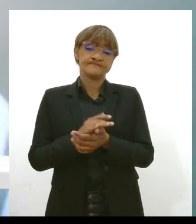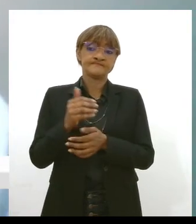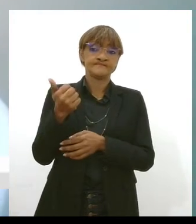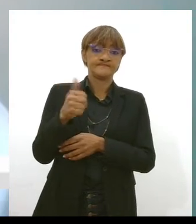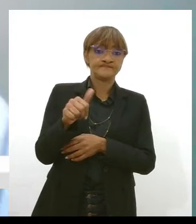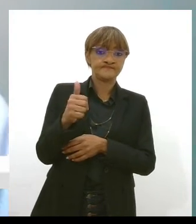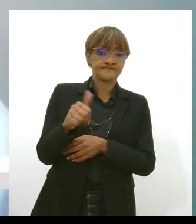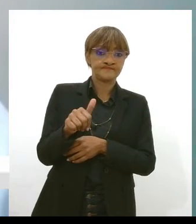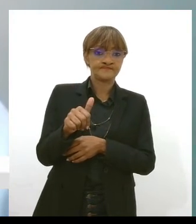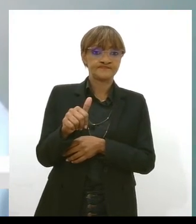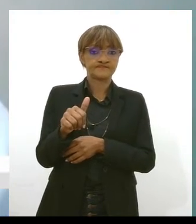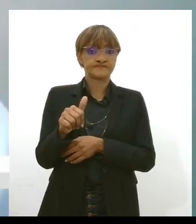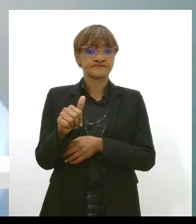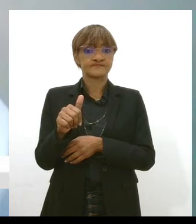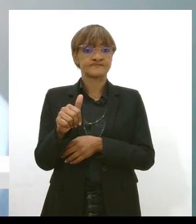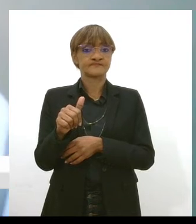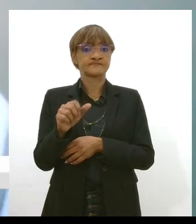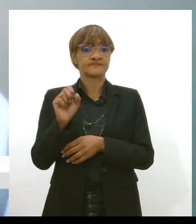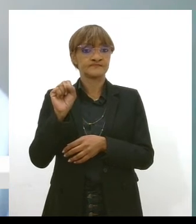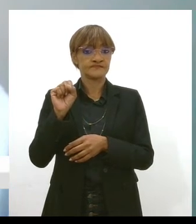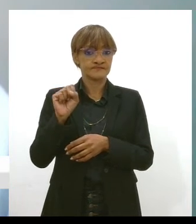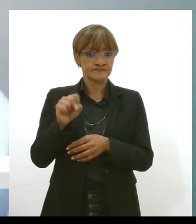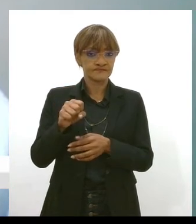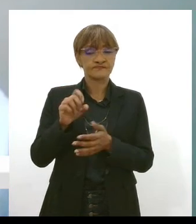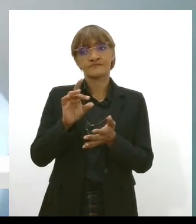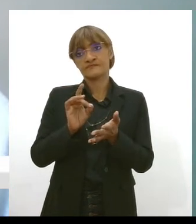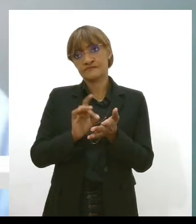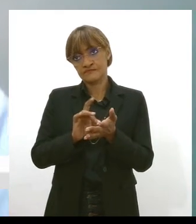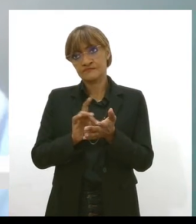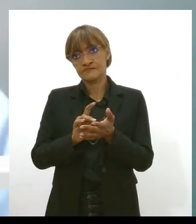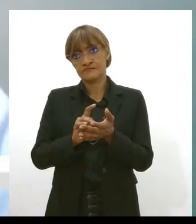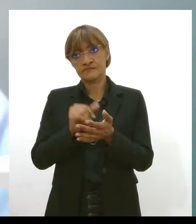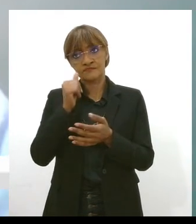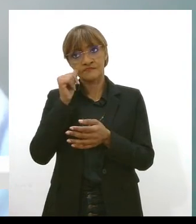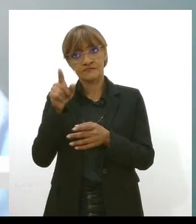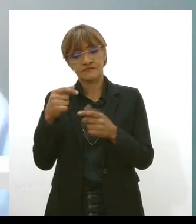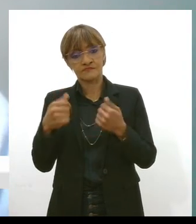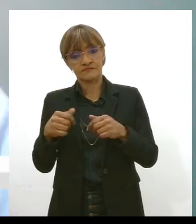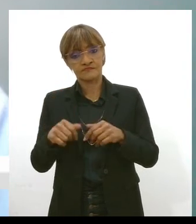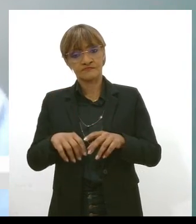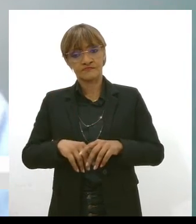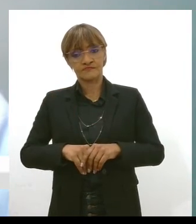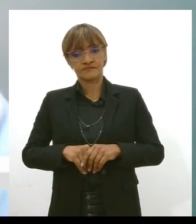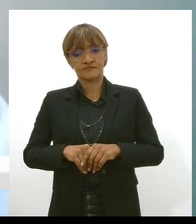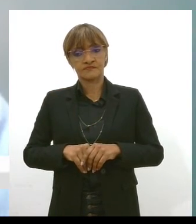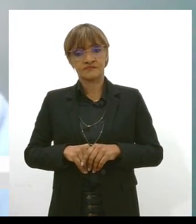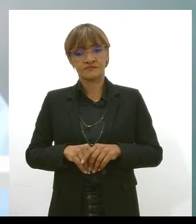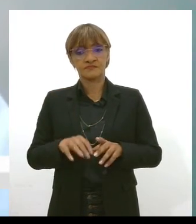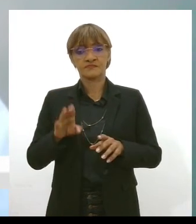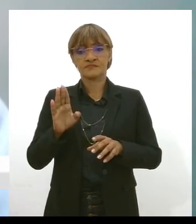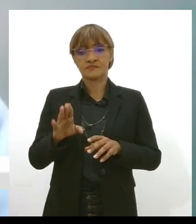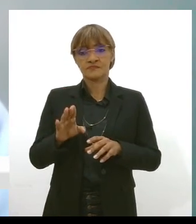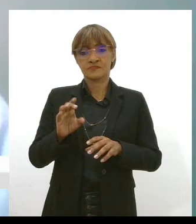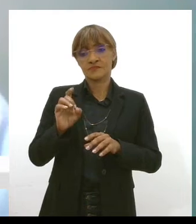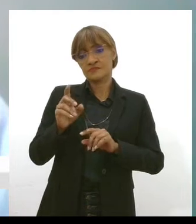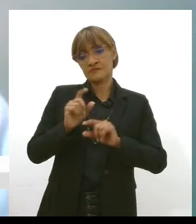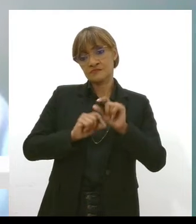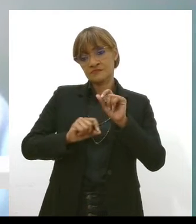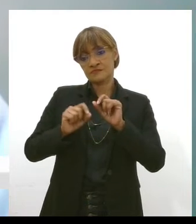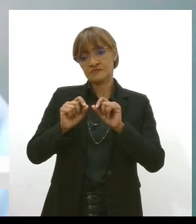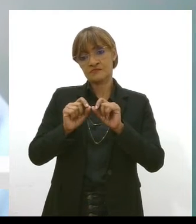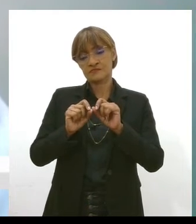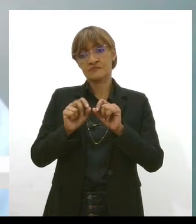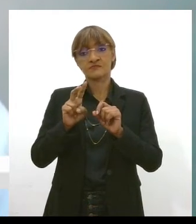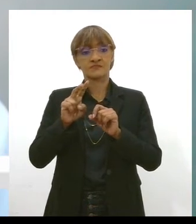é a biópsia que a mulher precisa. Em se tratando só desse procedimento, ela vai fazer o procedimento